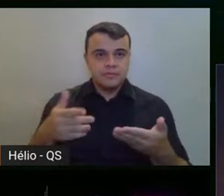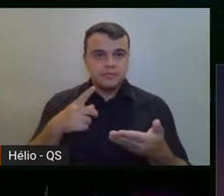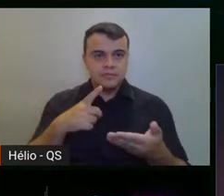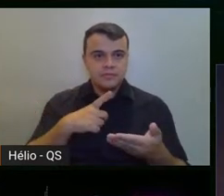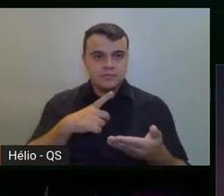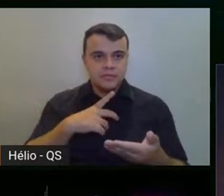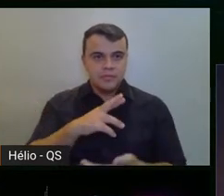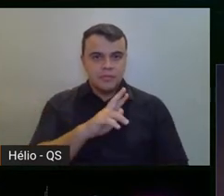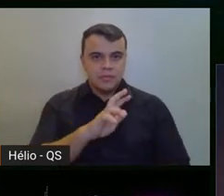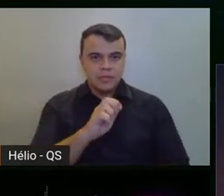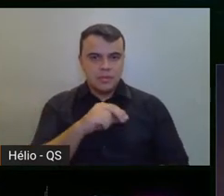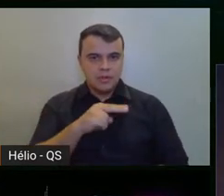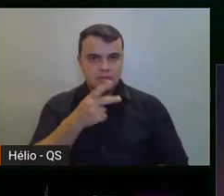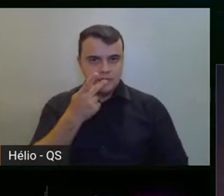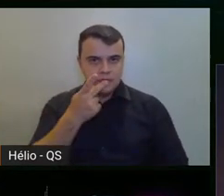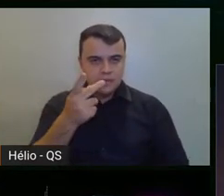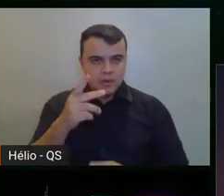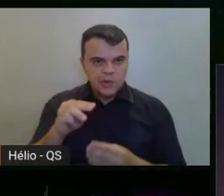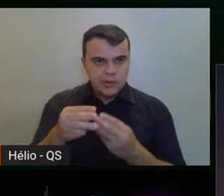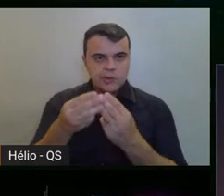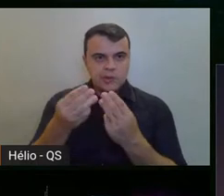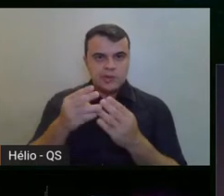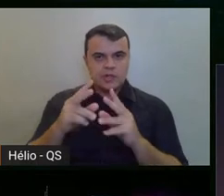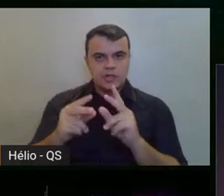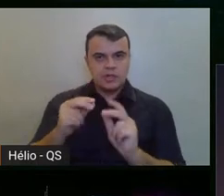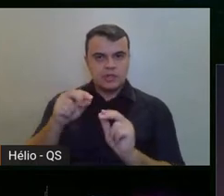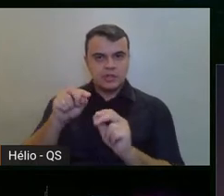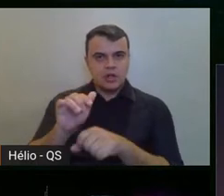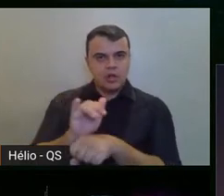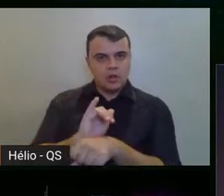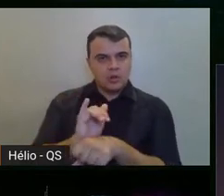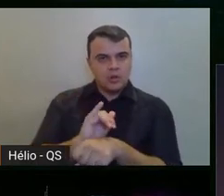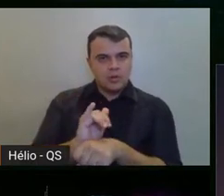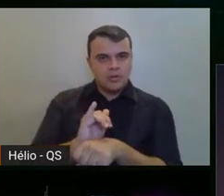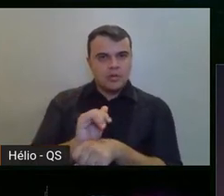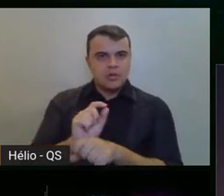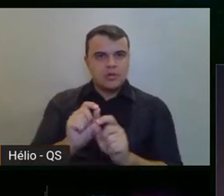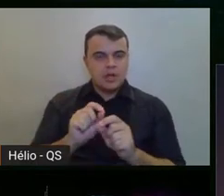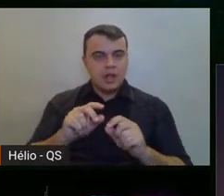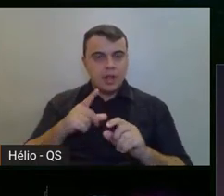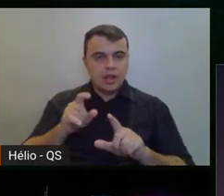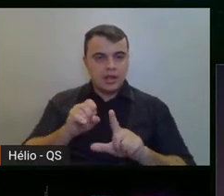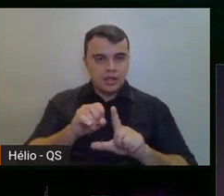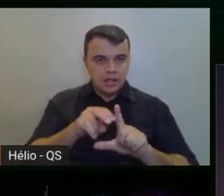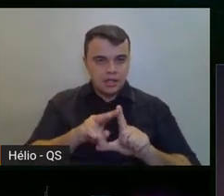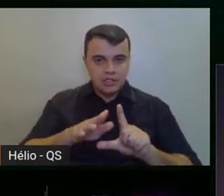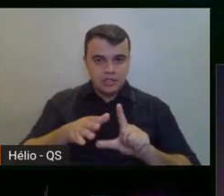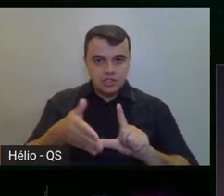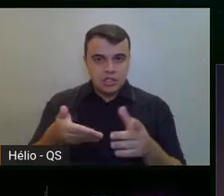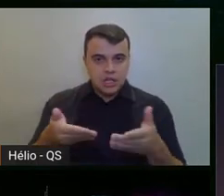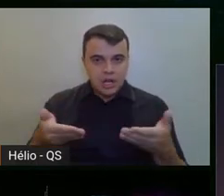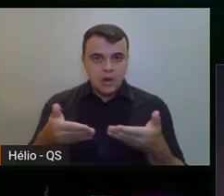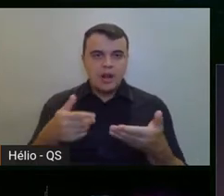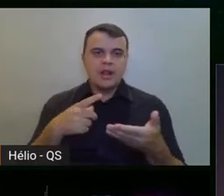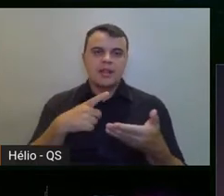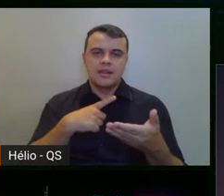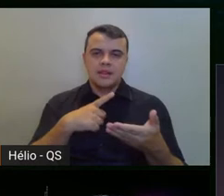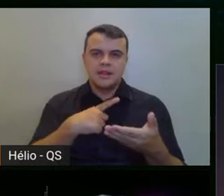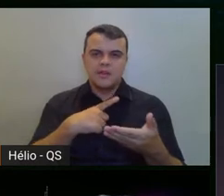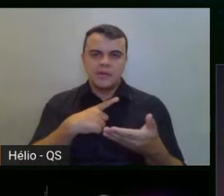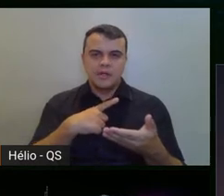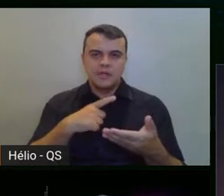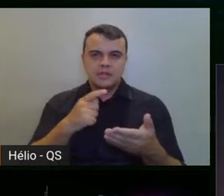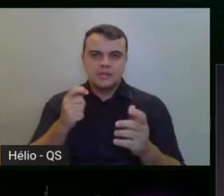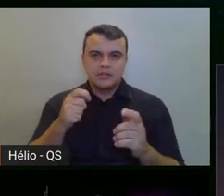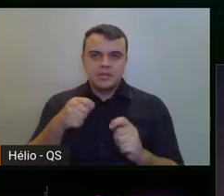o Renan já compartilhou aí no chat do YouTube com vocês os linkedins da gente então tem aí para para